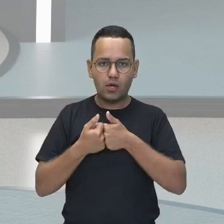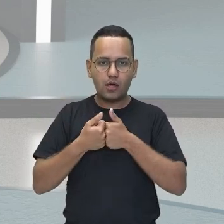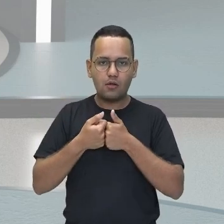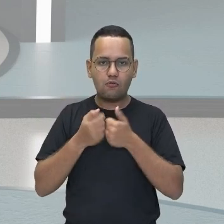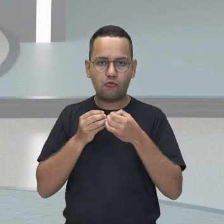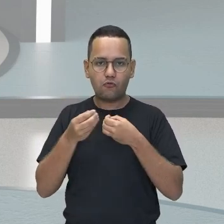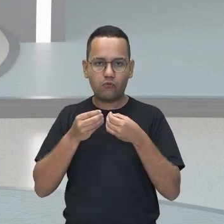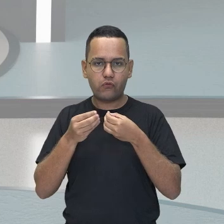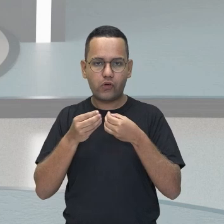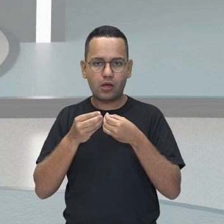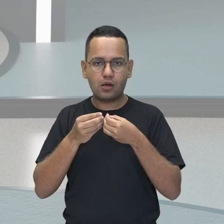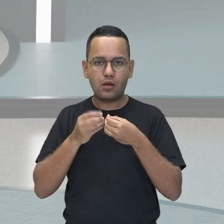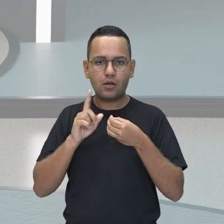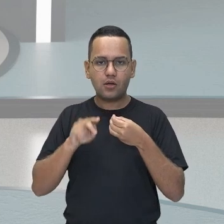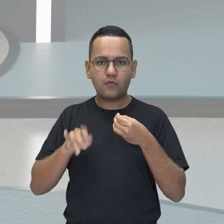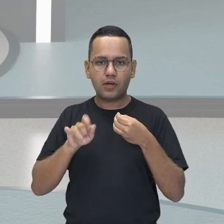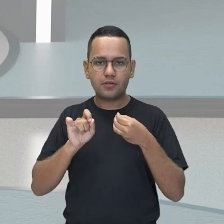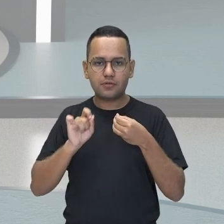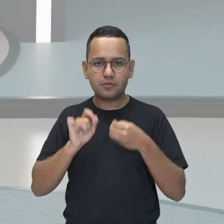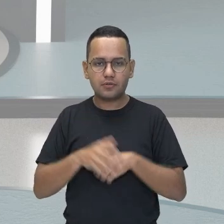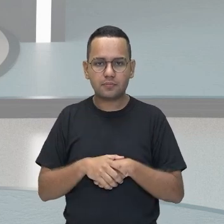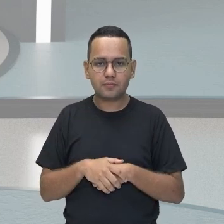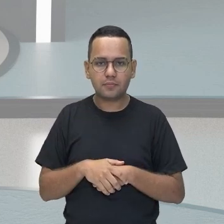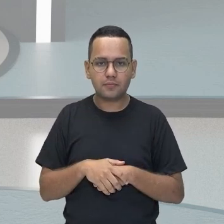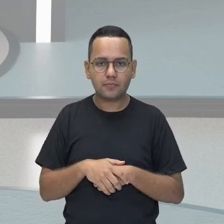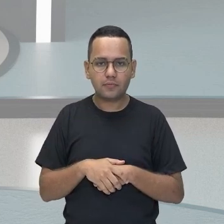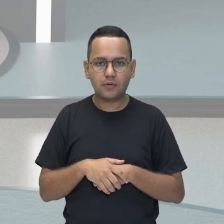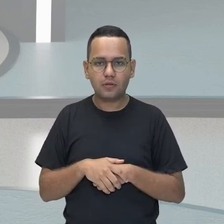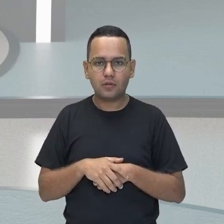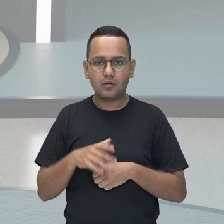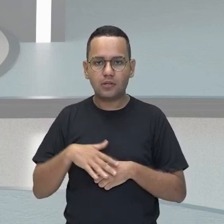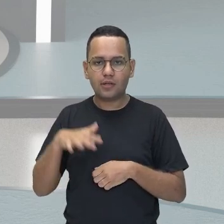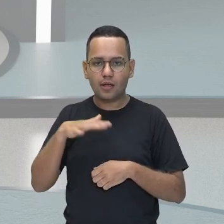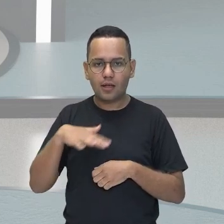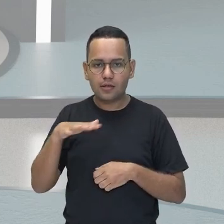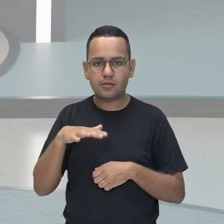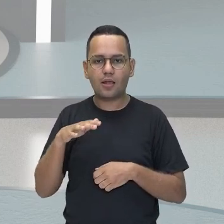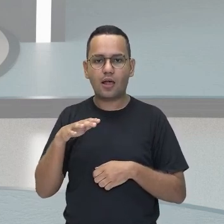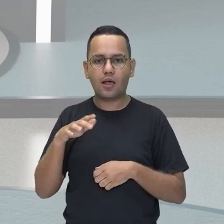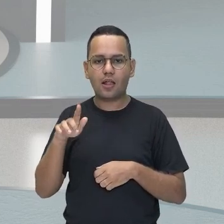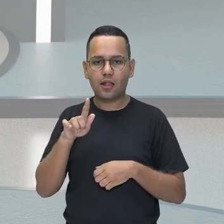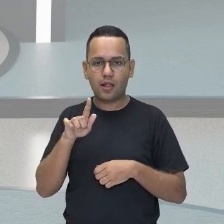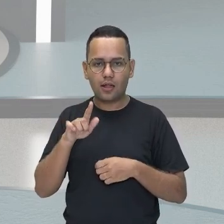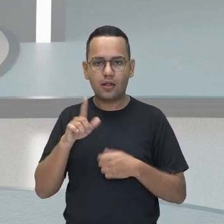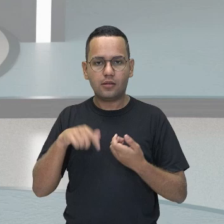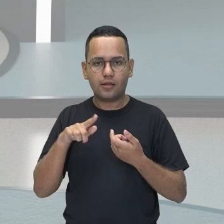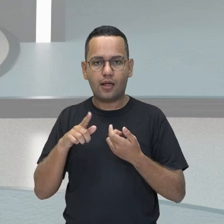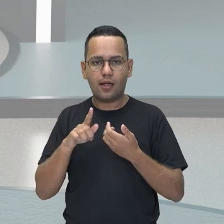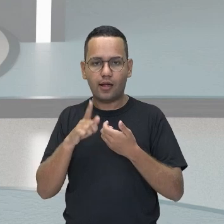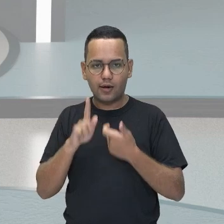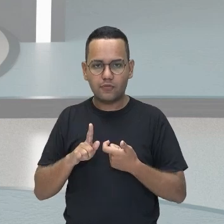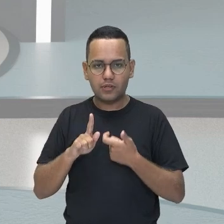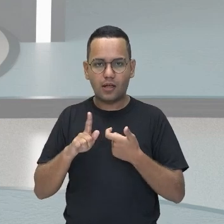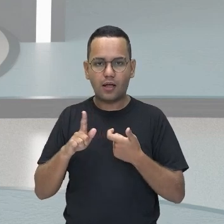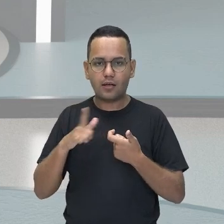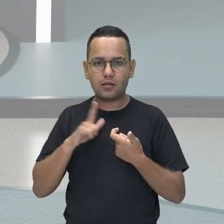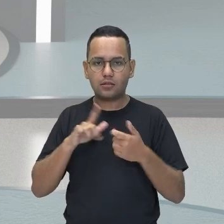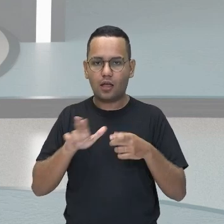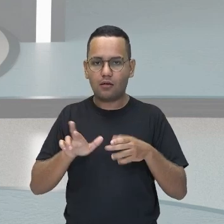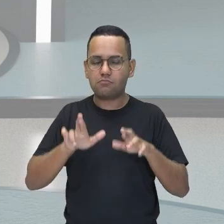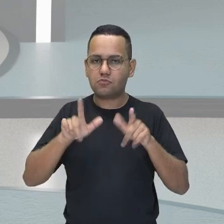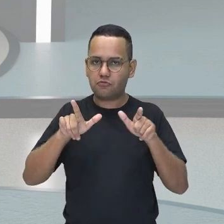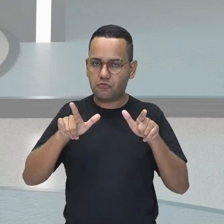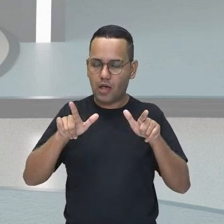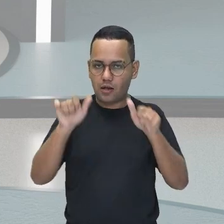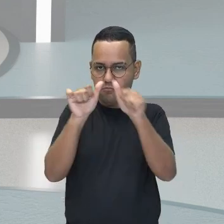frente, ok? Fazendo com que a linha da gravidade passe por cima ou por trás dos joelhos. A gente